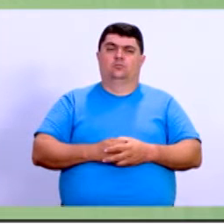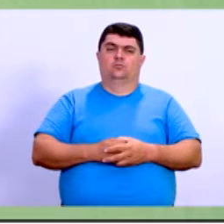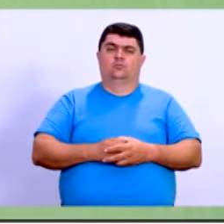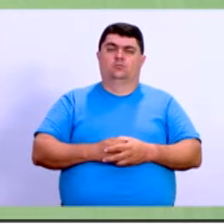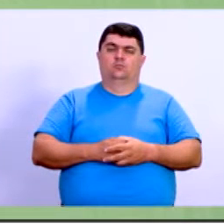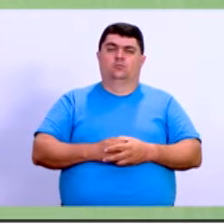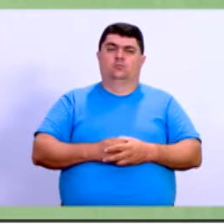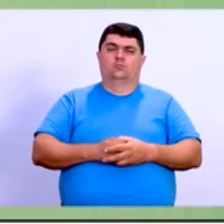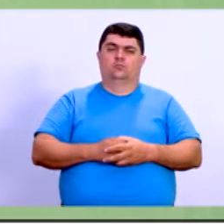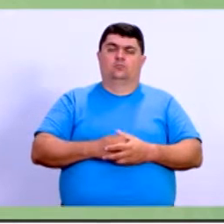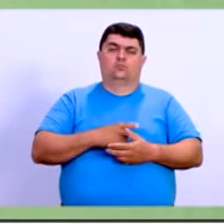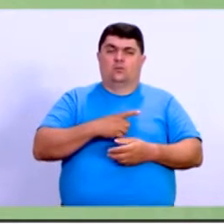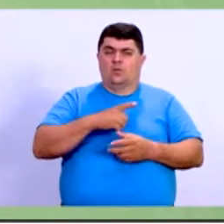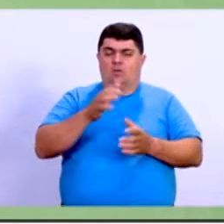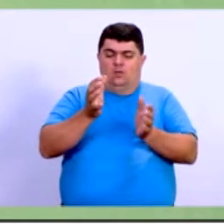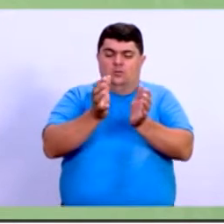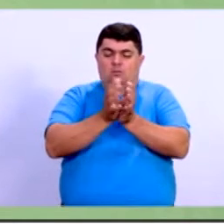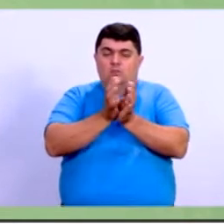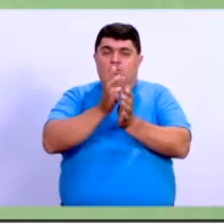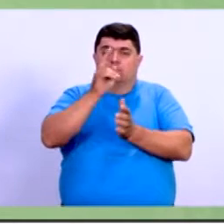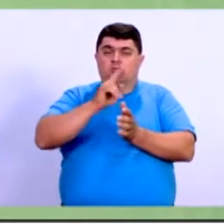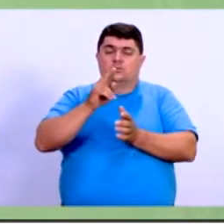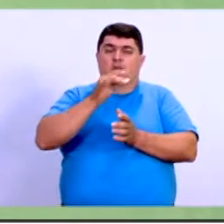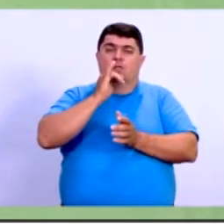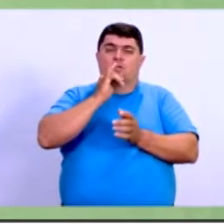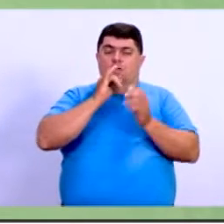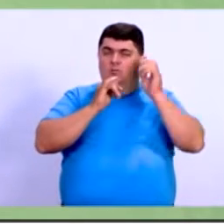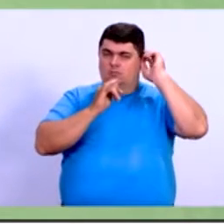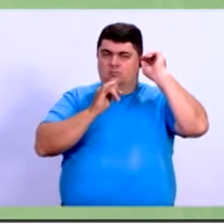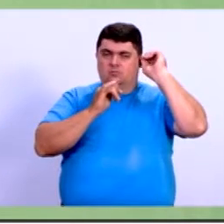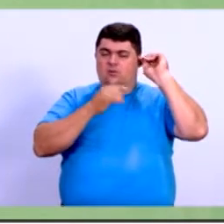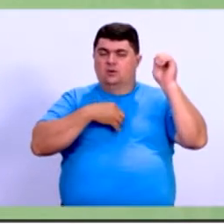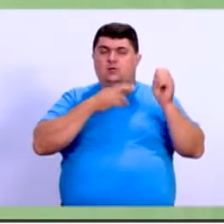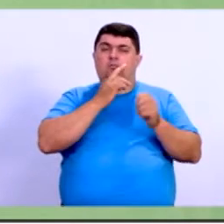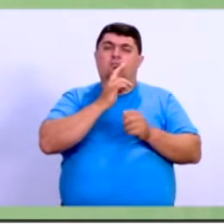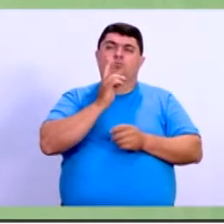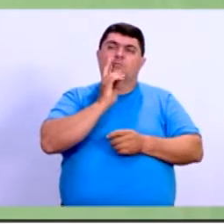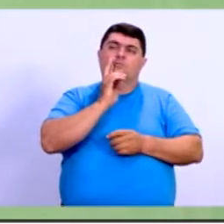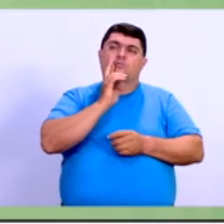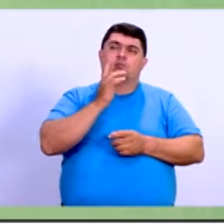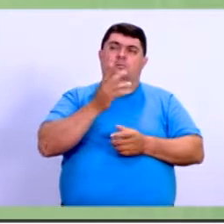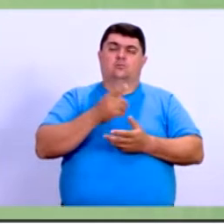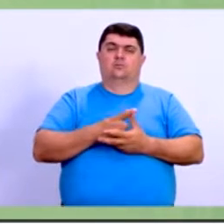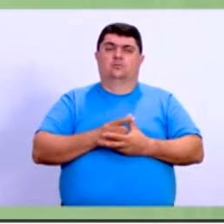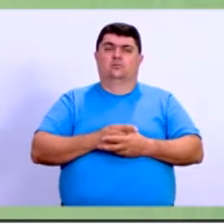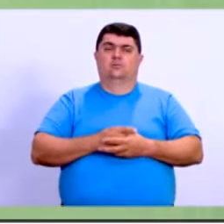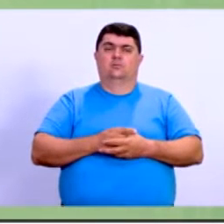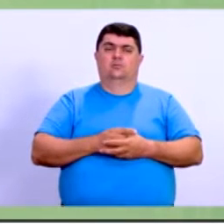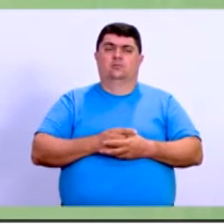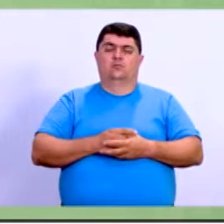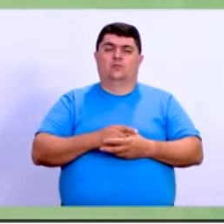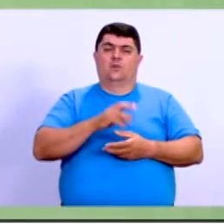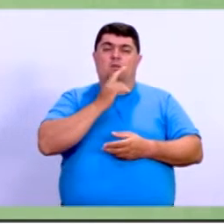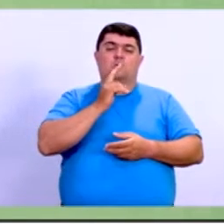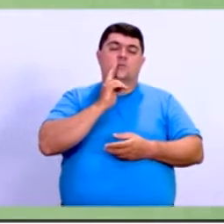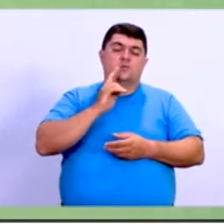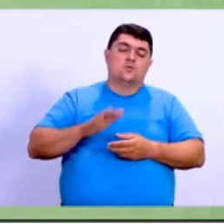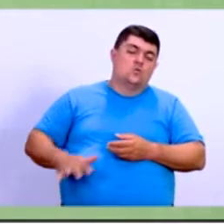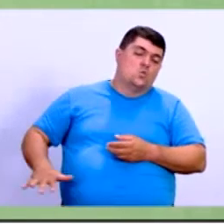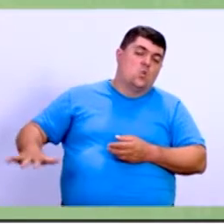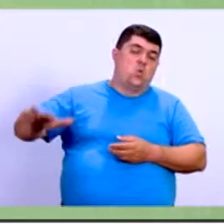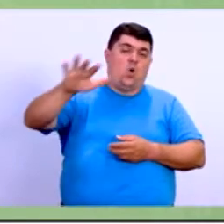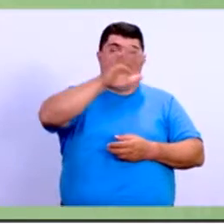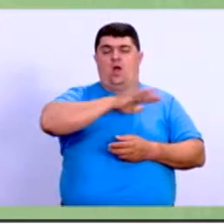O caso de uso que a gente colocou como exemplo foi o do restaurante. Então aqui eu tenho o caso de uso do restaurante todo,